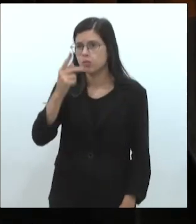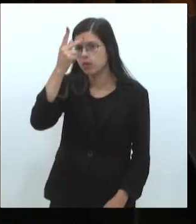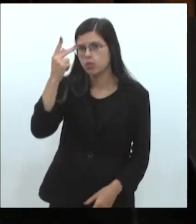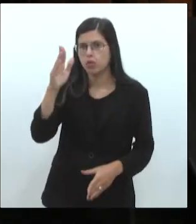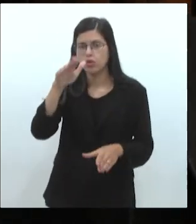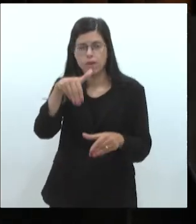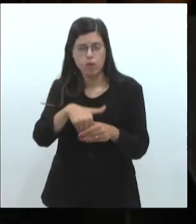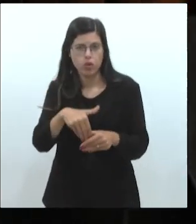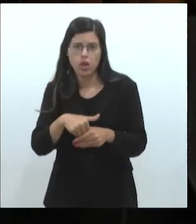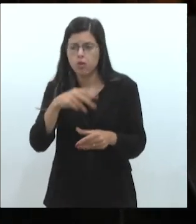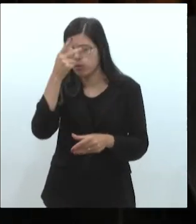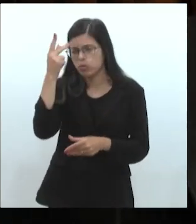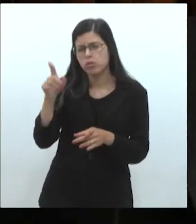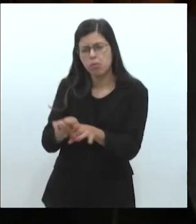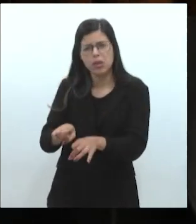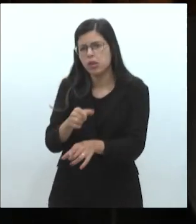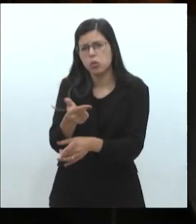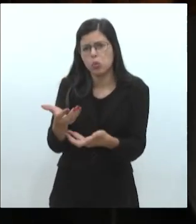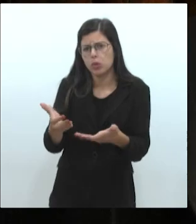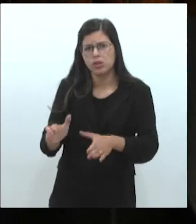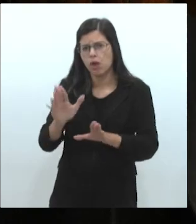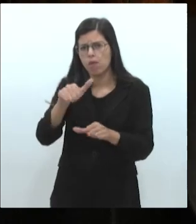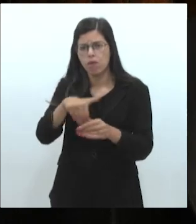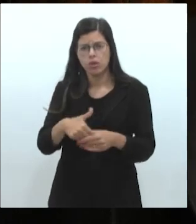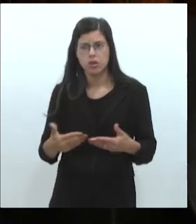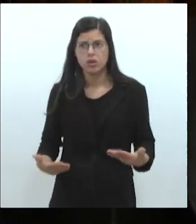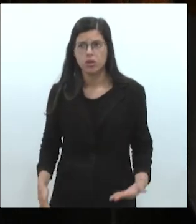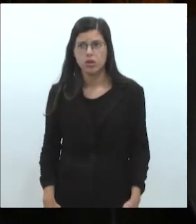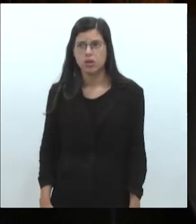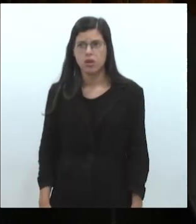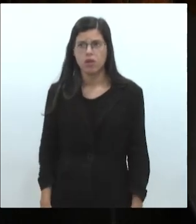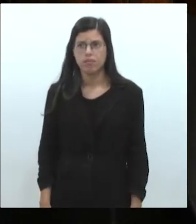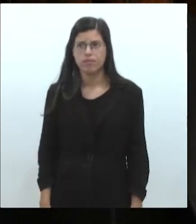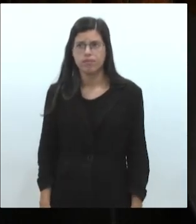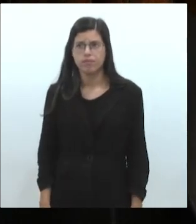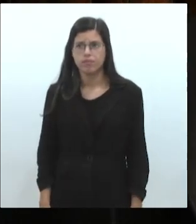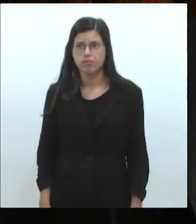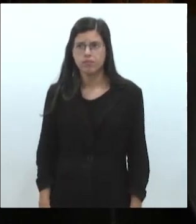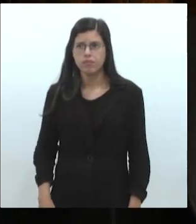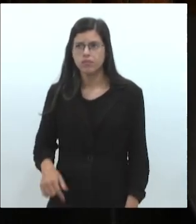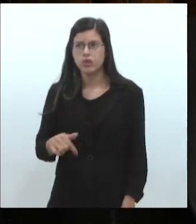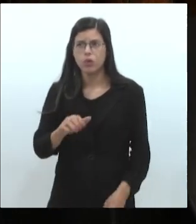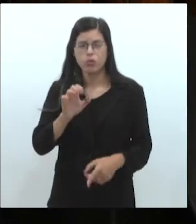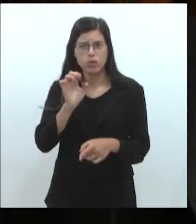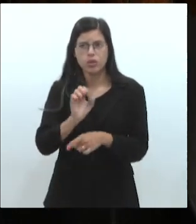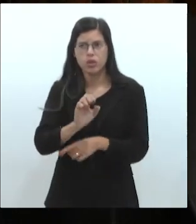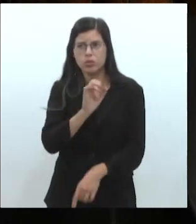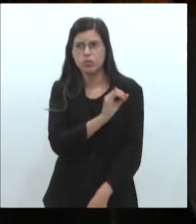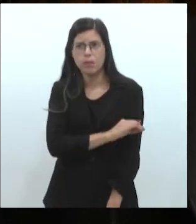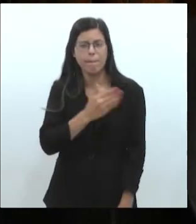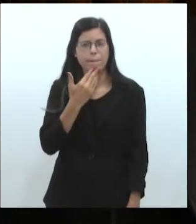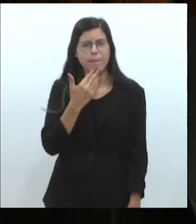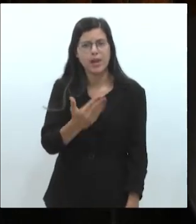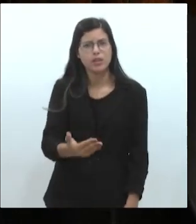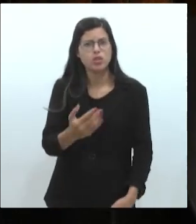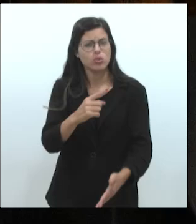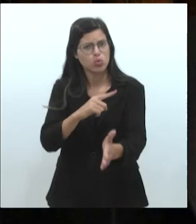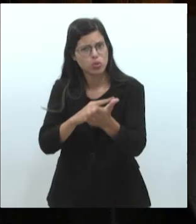senhor. E o que o Estado do Rio de Janeiro pede, senão o senhor não vai ter voto, é que nos ajude, que nos trate